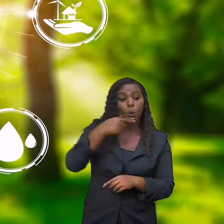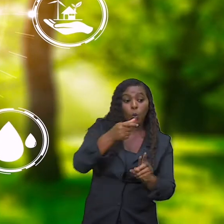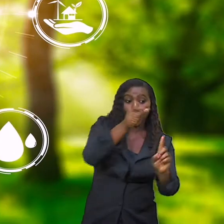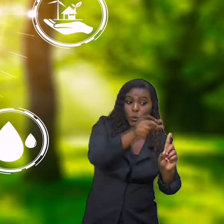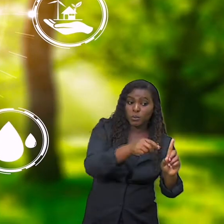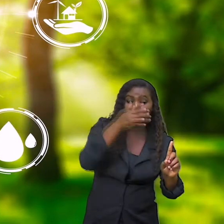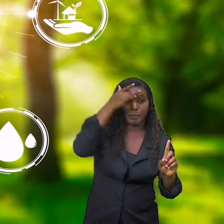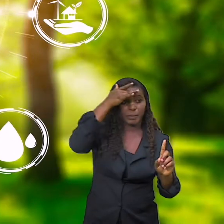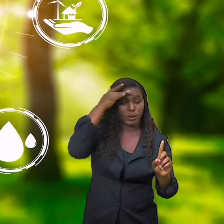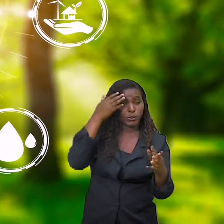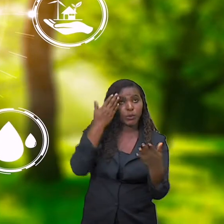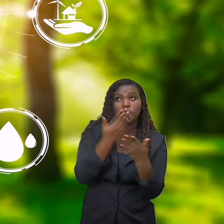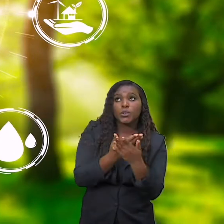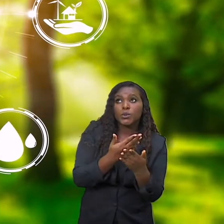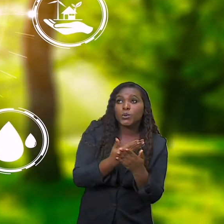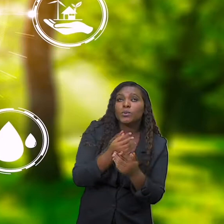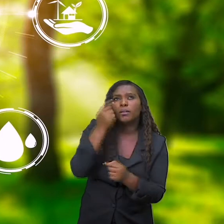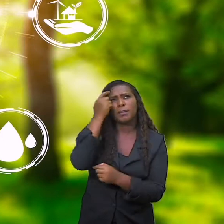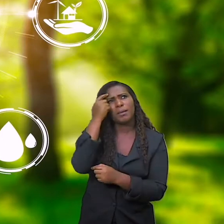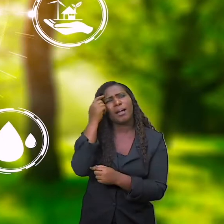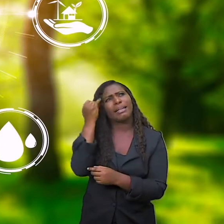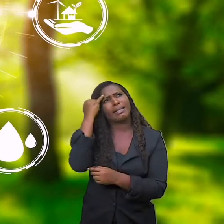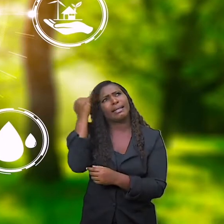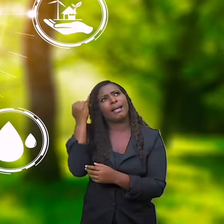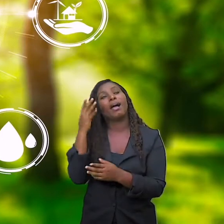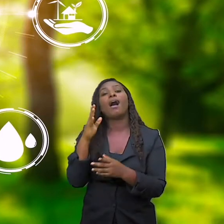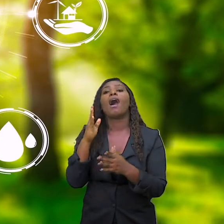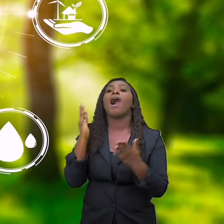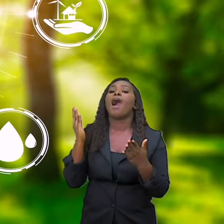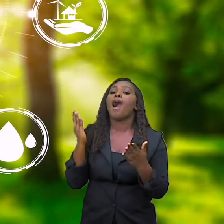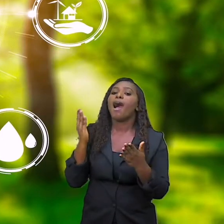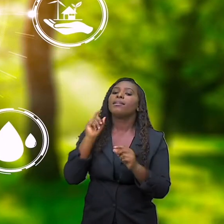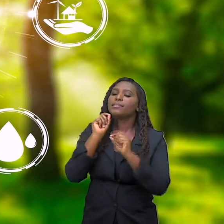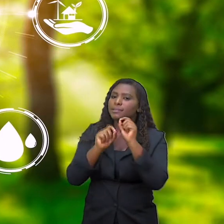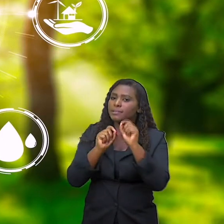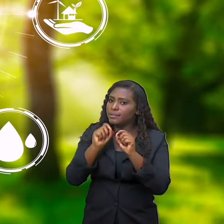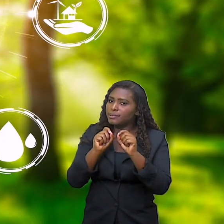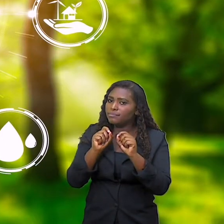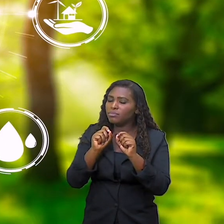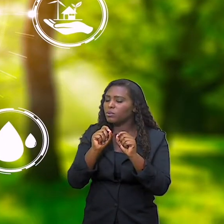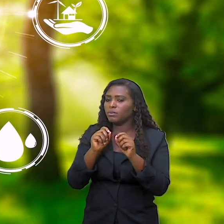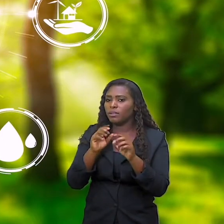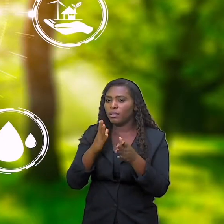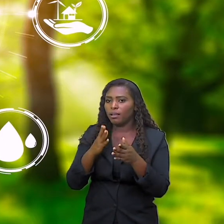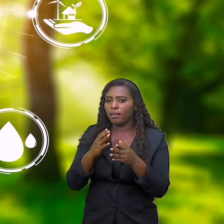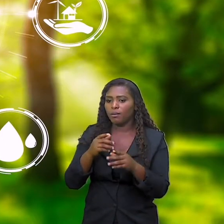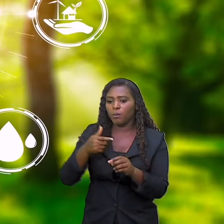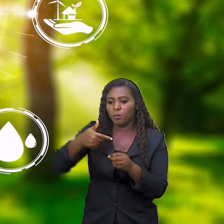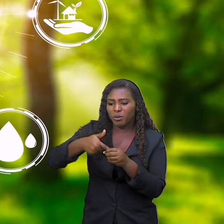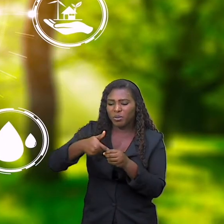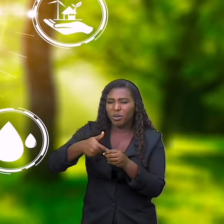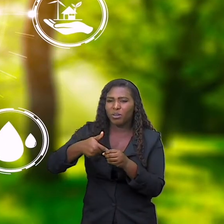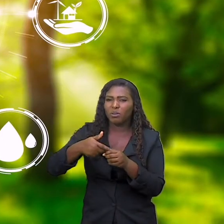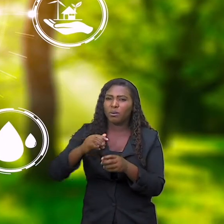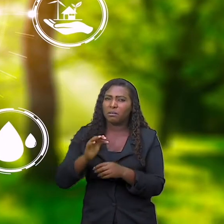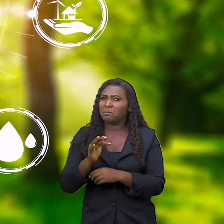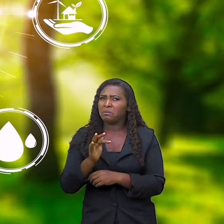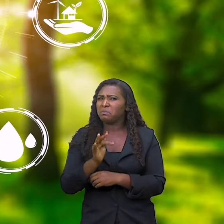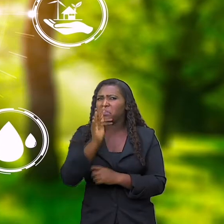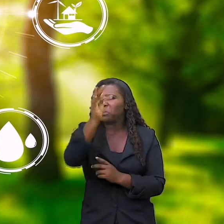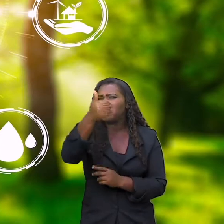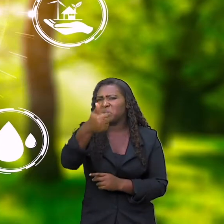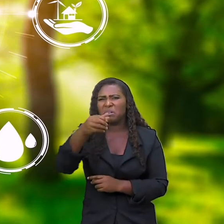que, persistindo as atuais taxas de consumo, o petróleo vai acabar muito antes do carvão